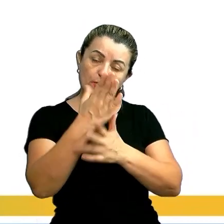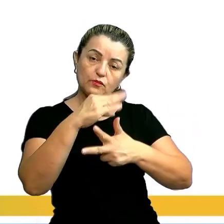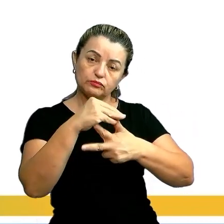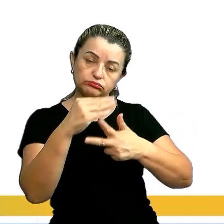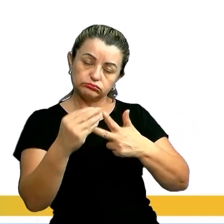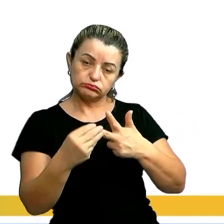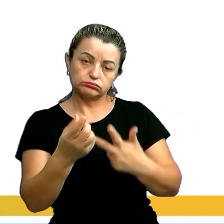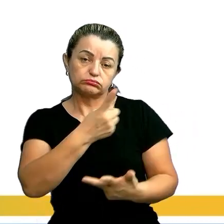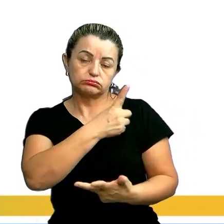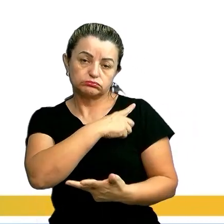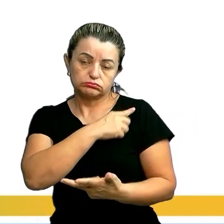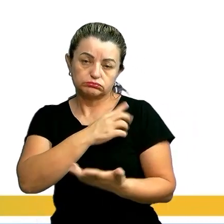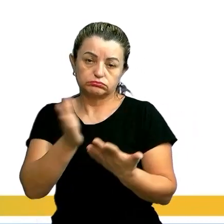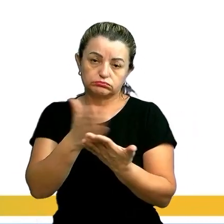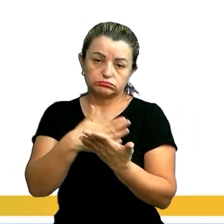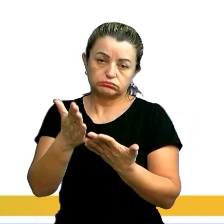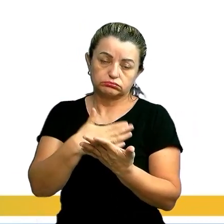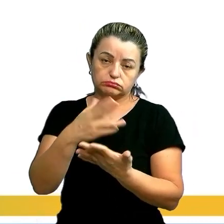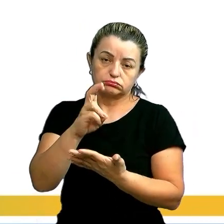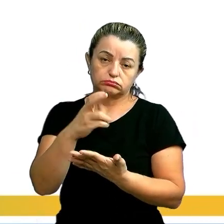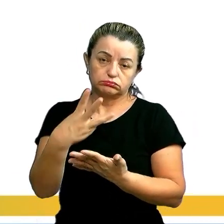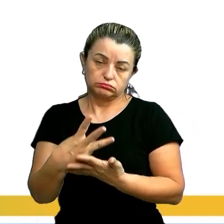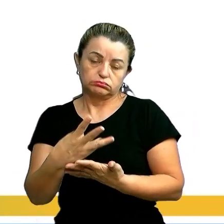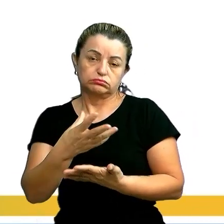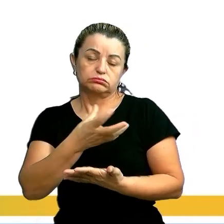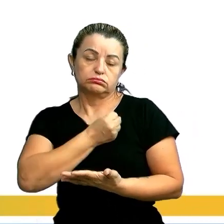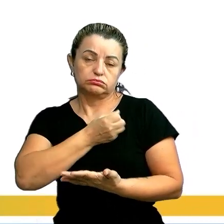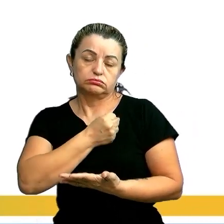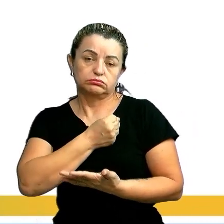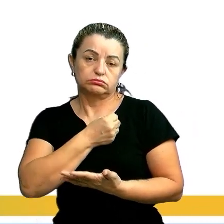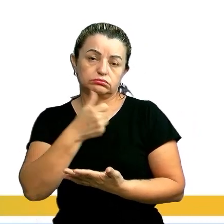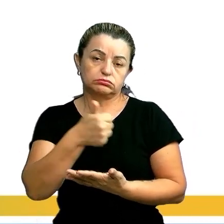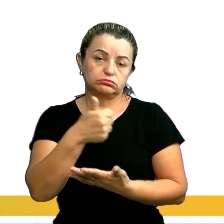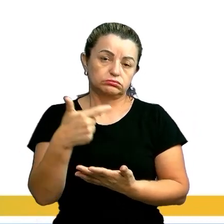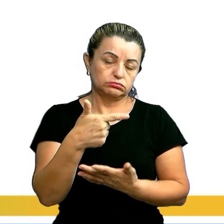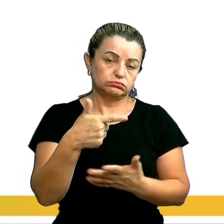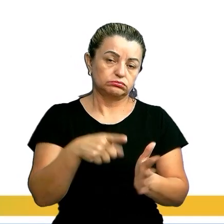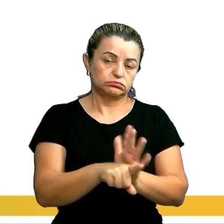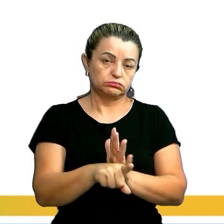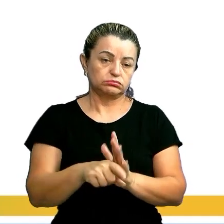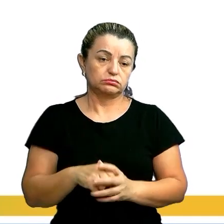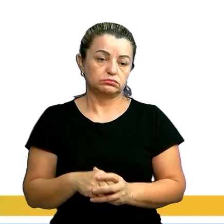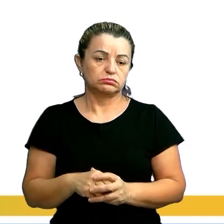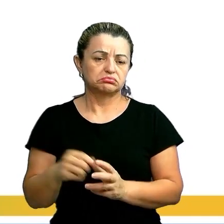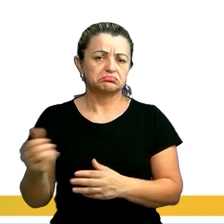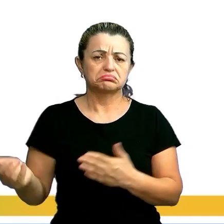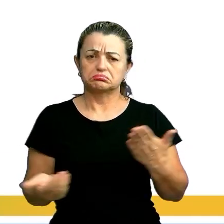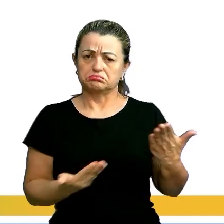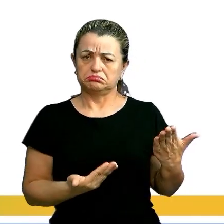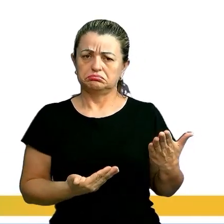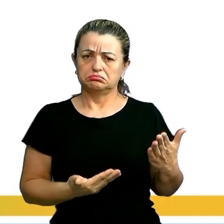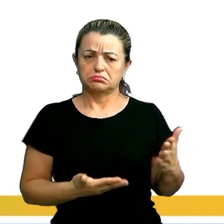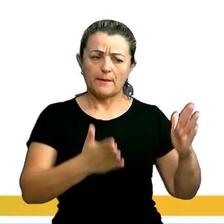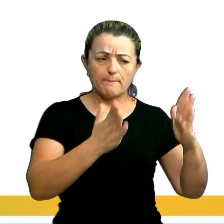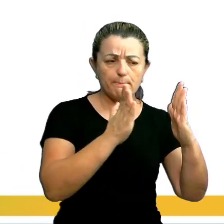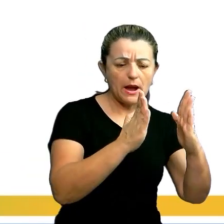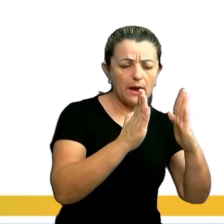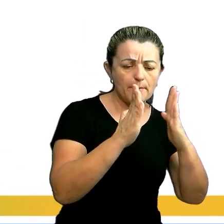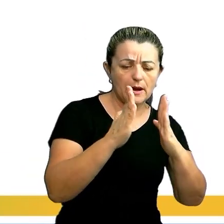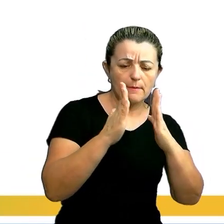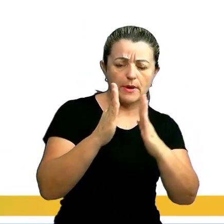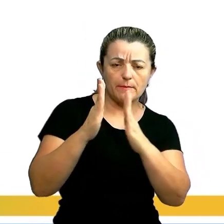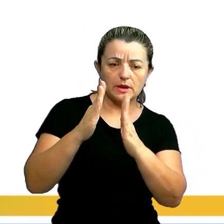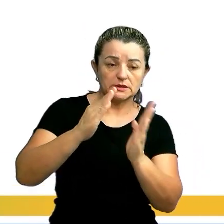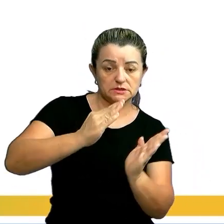série, página 53, questão 12. O cladograma, ou essa árvore filogenética que vocês estão